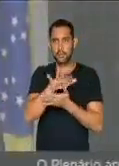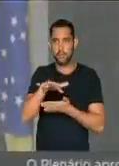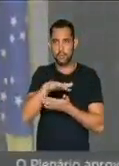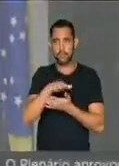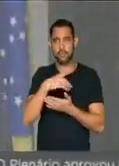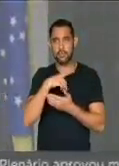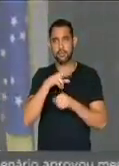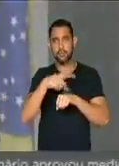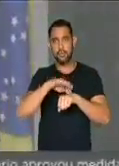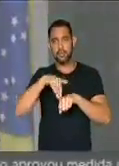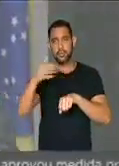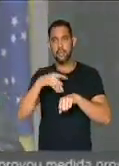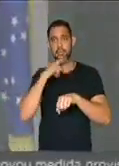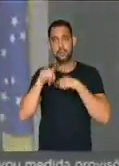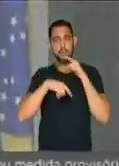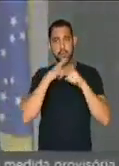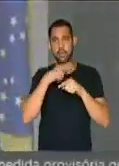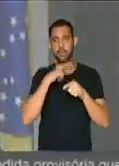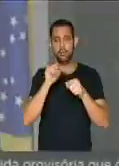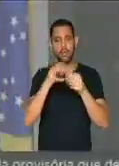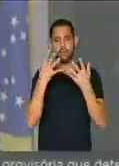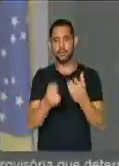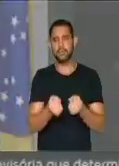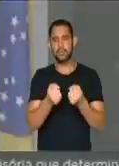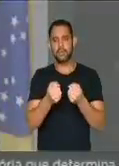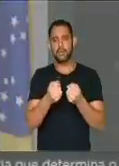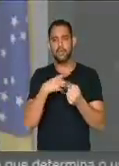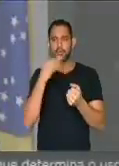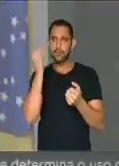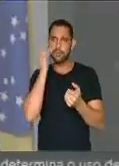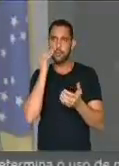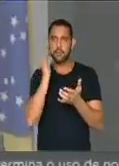investimentos estrangeiros, nem muito menos permitir